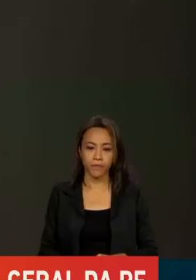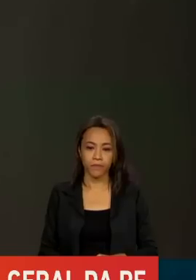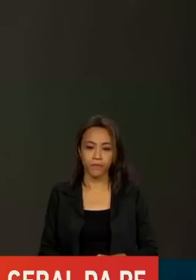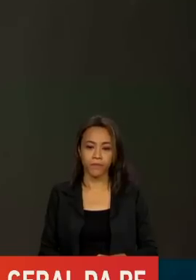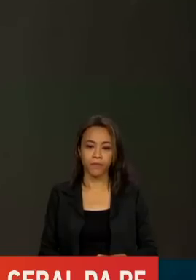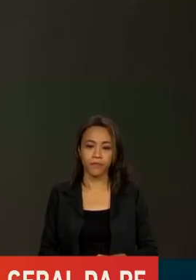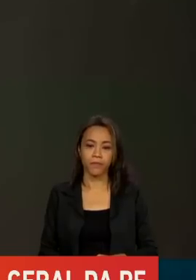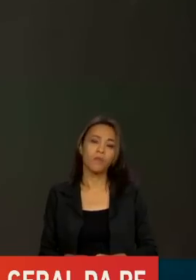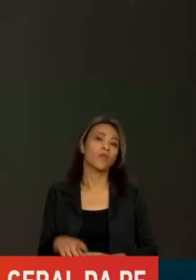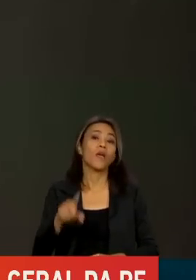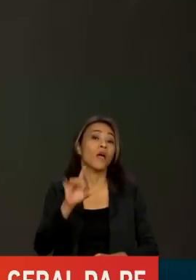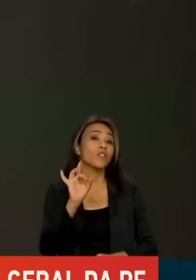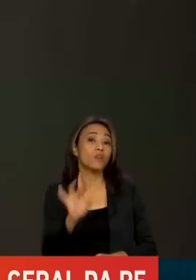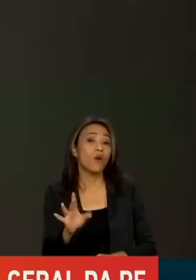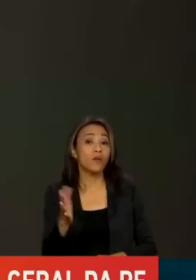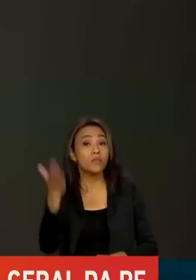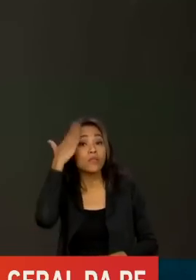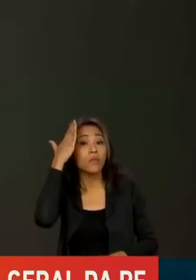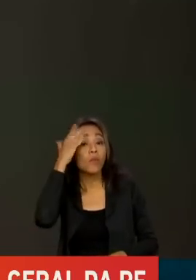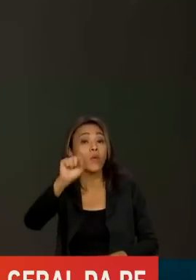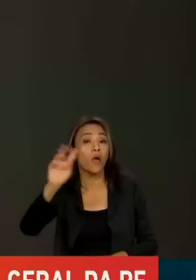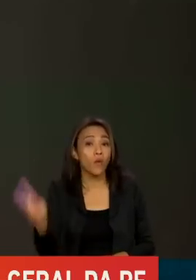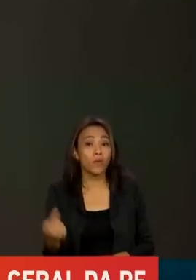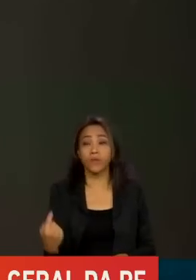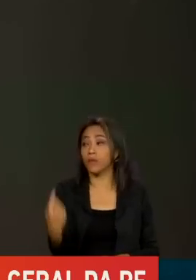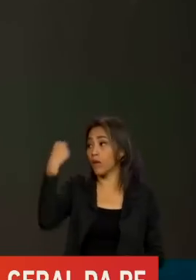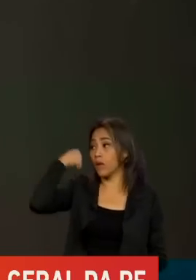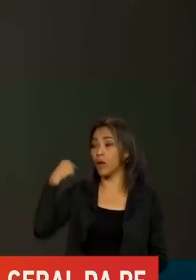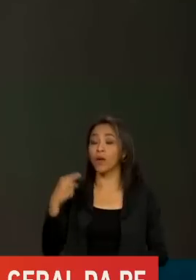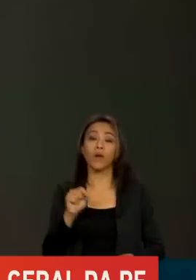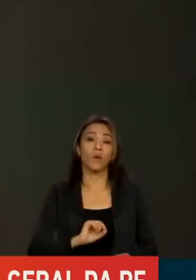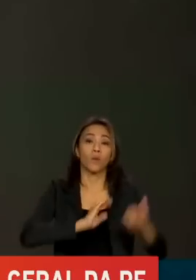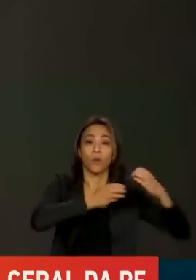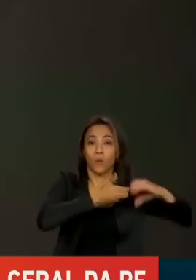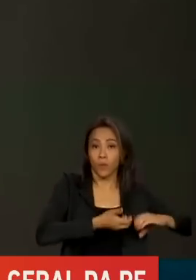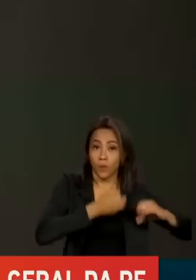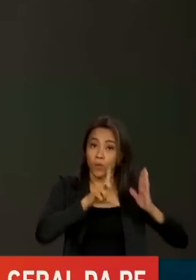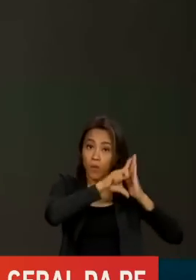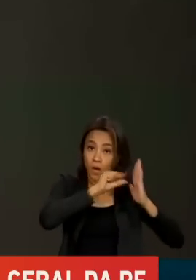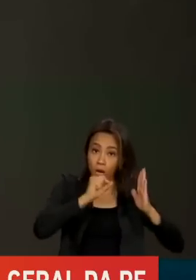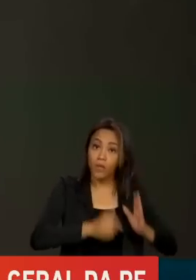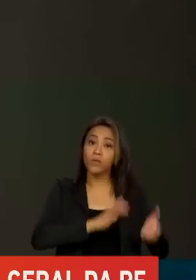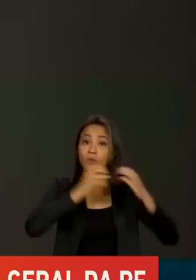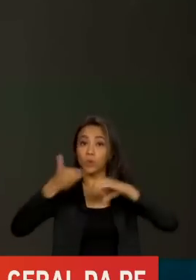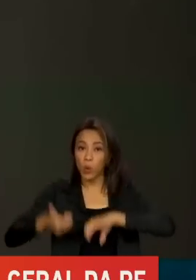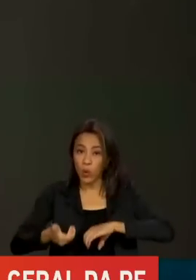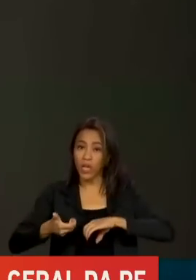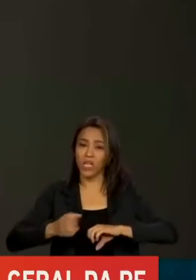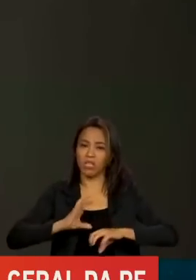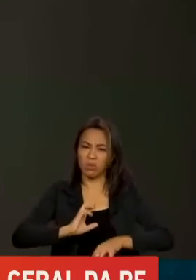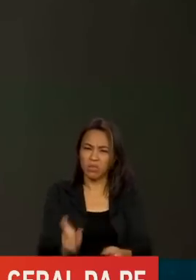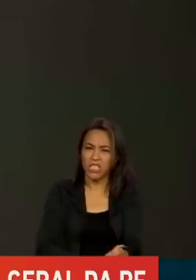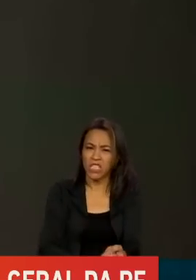Basta ver o que fizeram no Palácio do Planalto no Congresso Nacional e com muito mais raiva